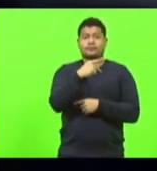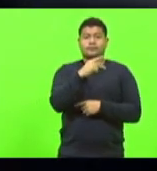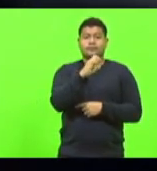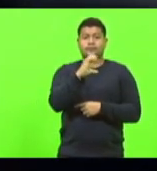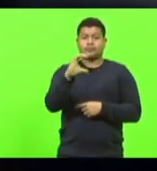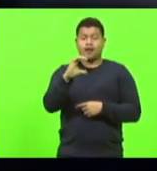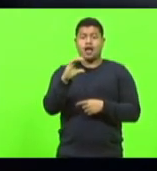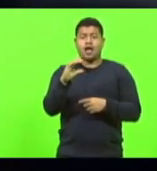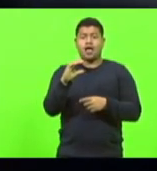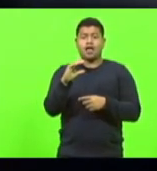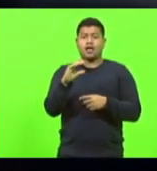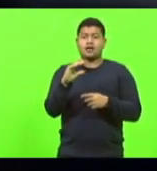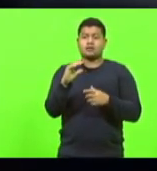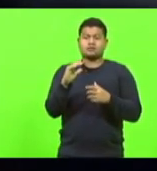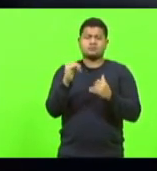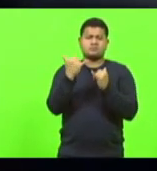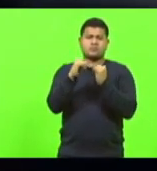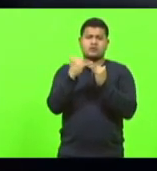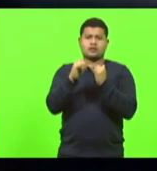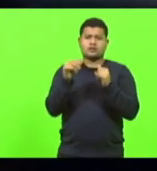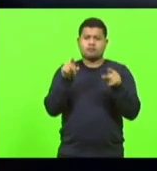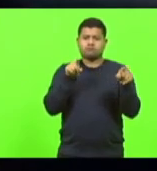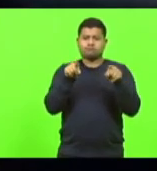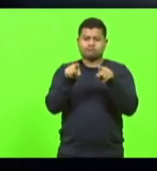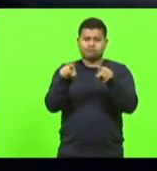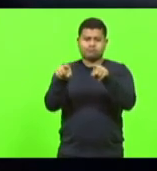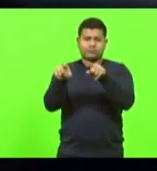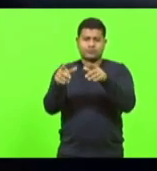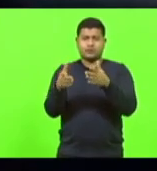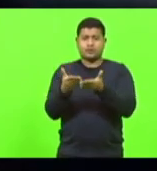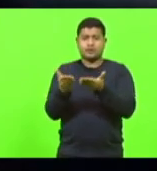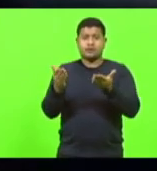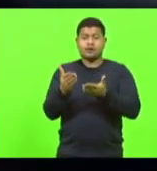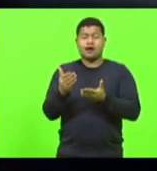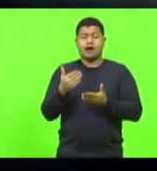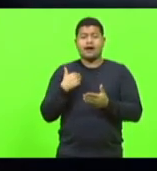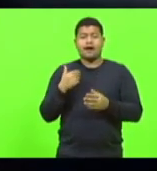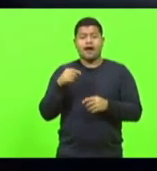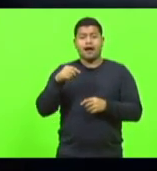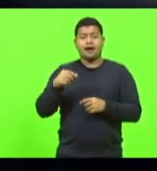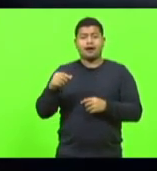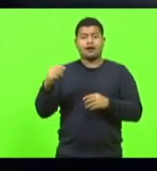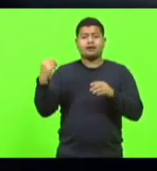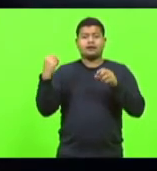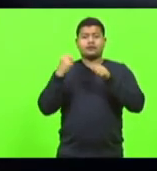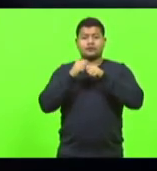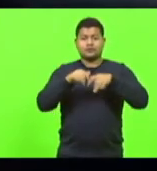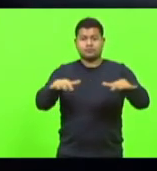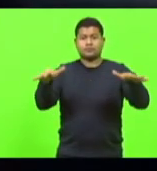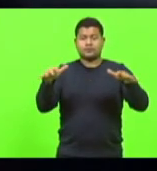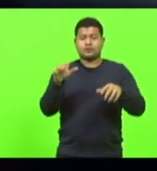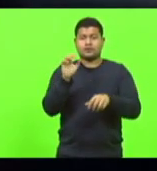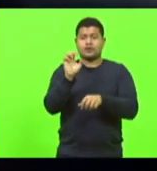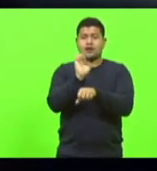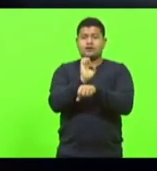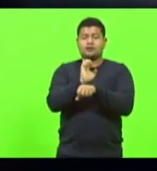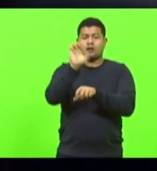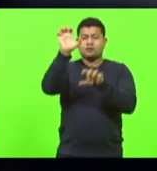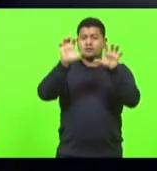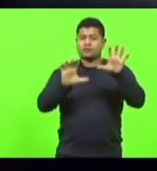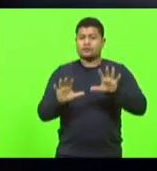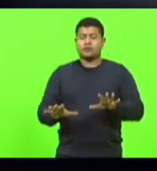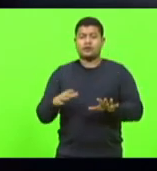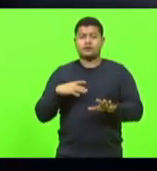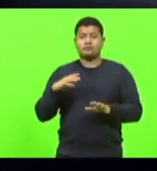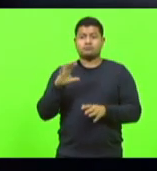paralela para que isso viesse aos Estados e os municípios essa PEC paralela ainda